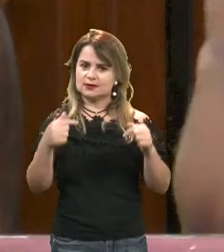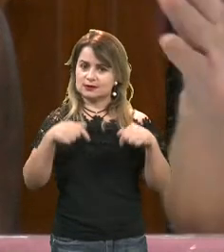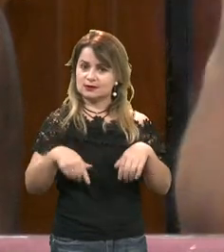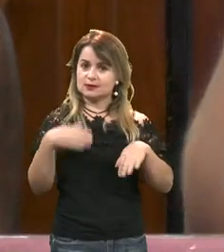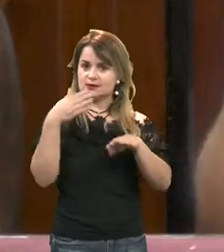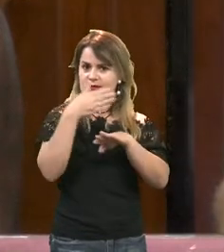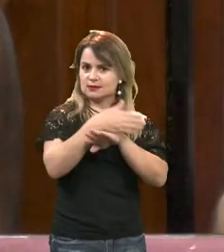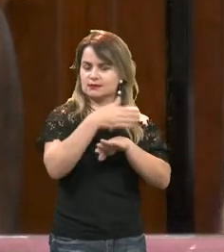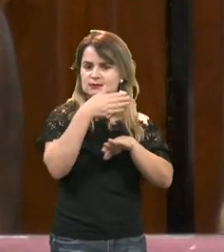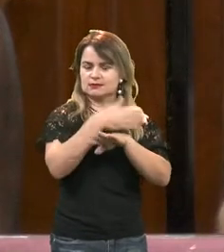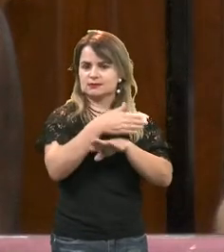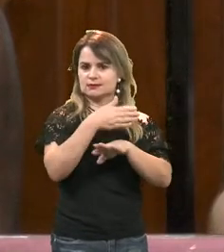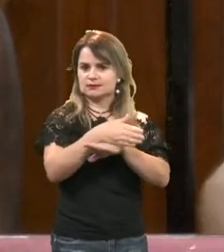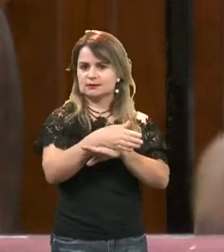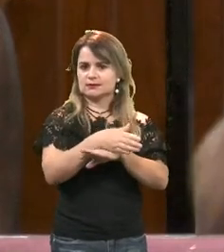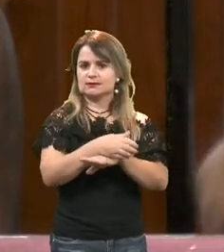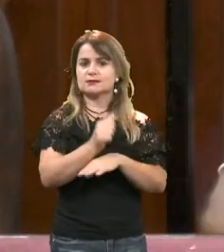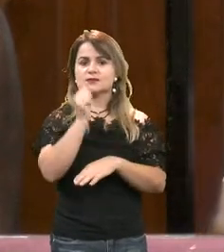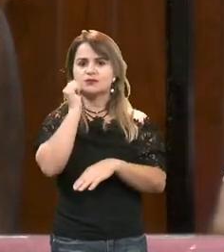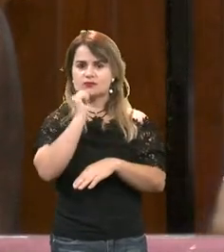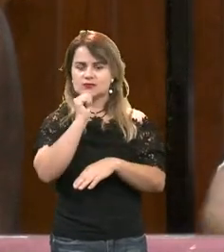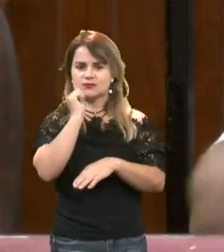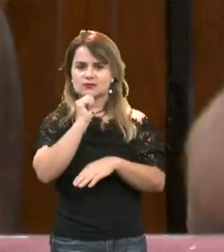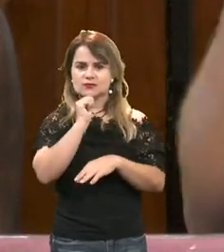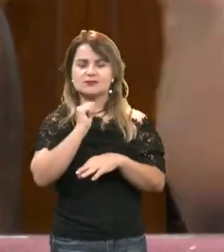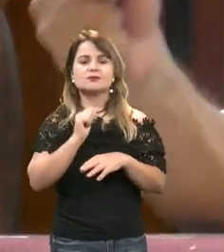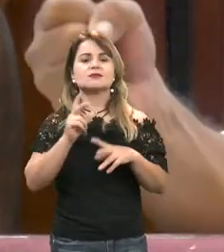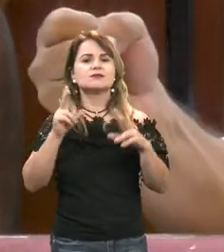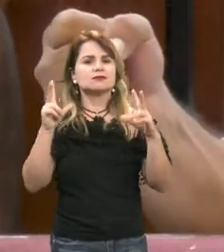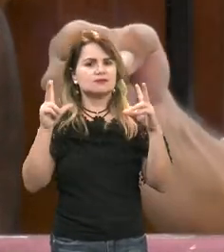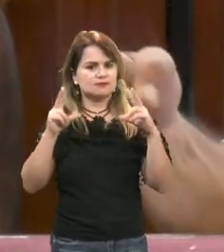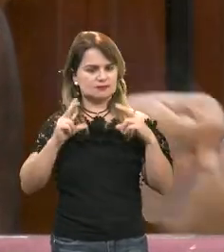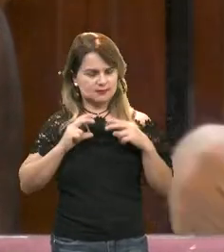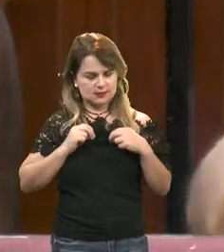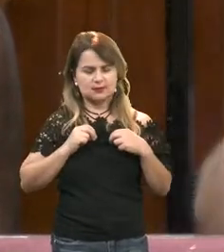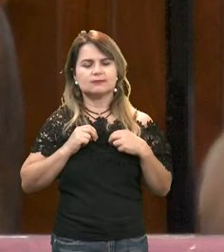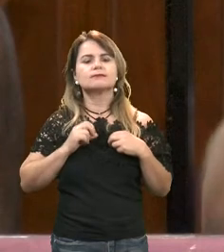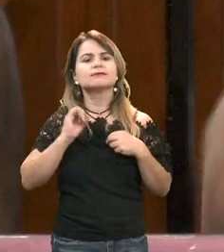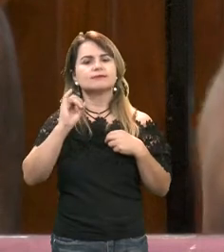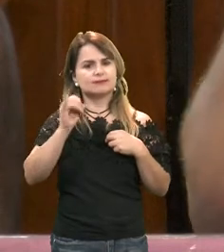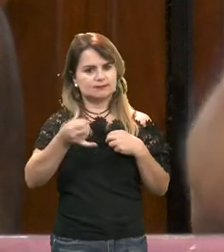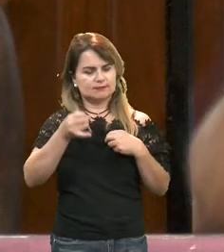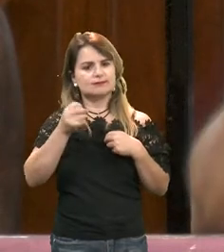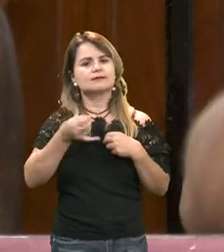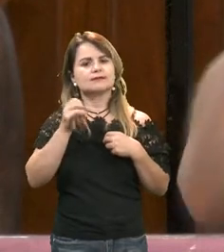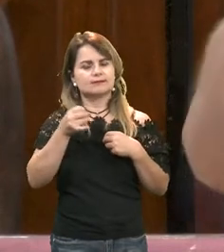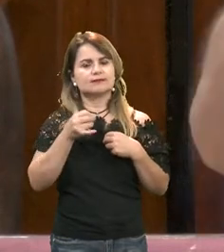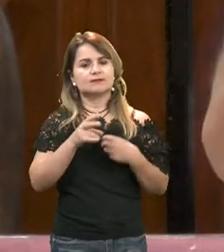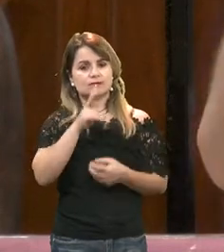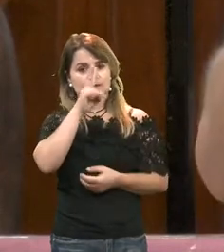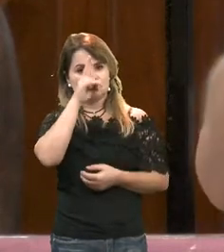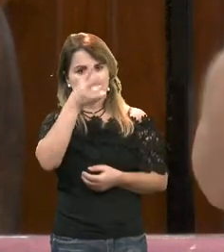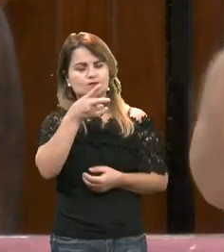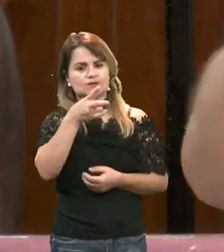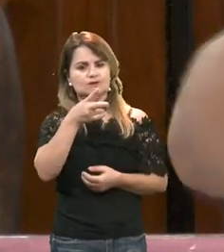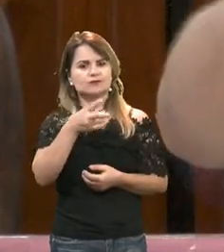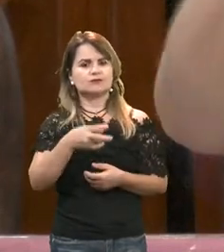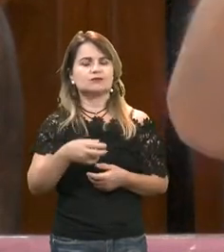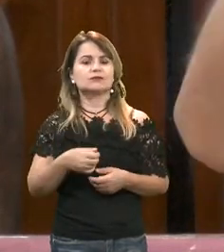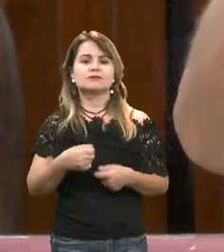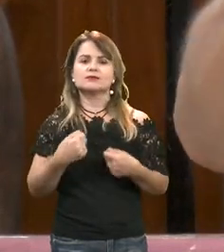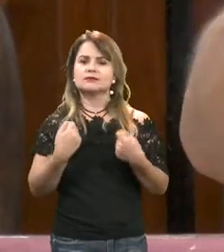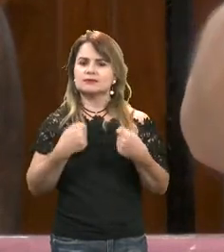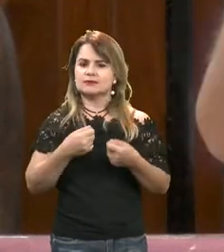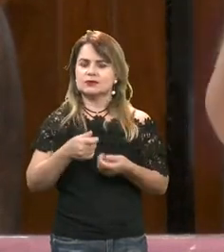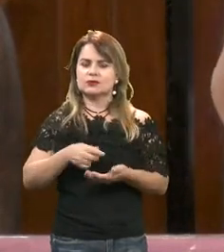as mulheres que merecem, vocês, pela fortaleza de vocês, e continua firme, e